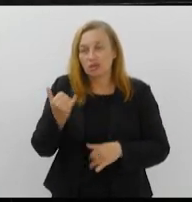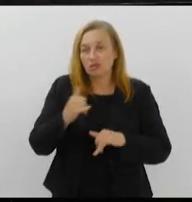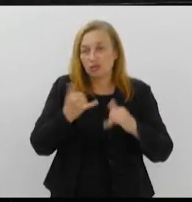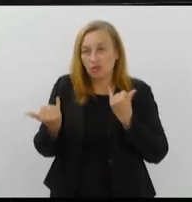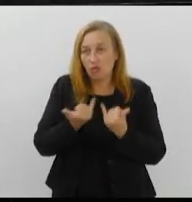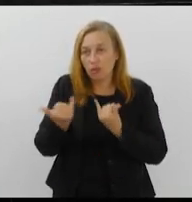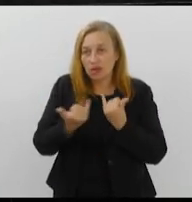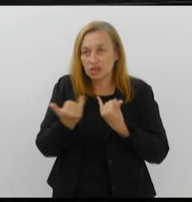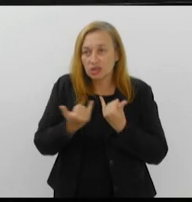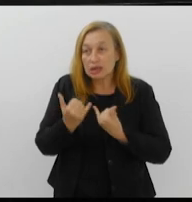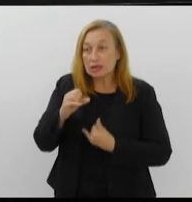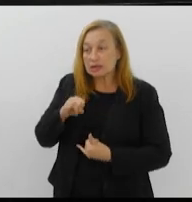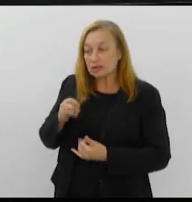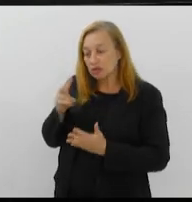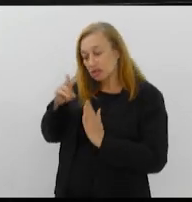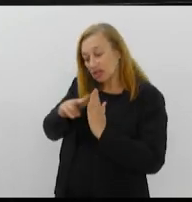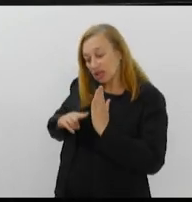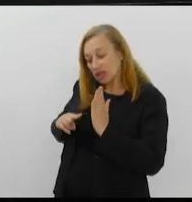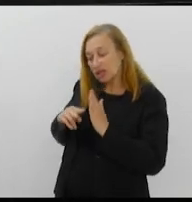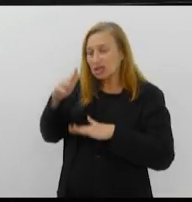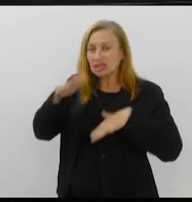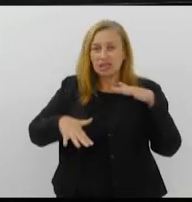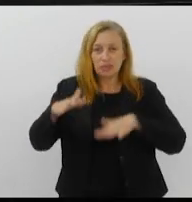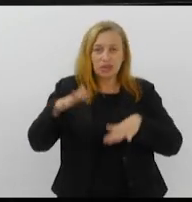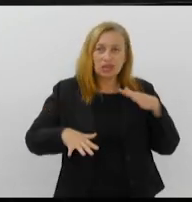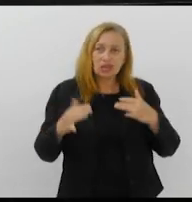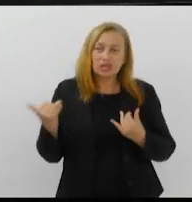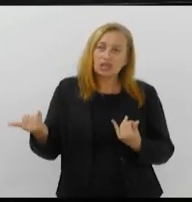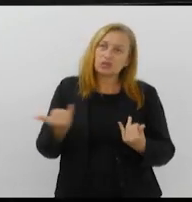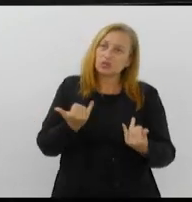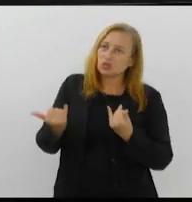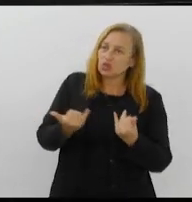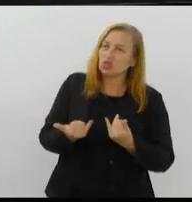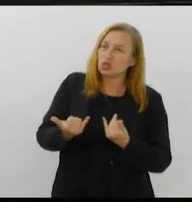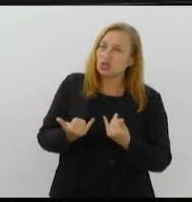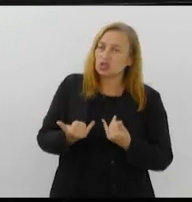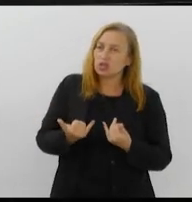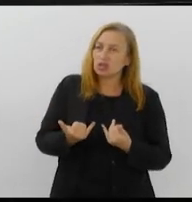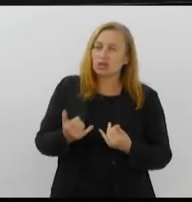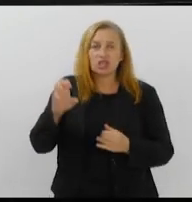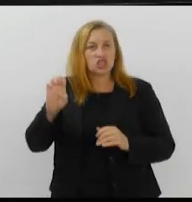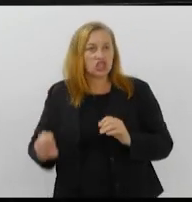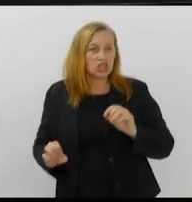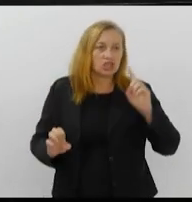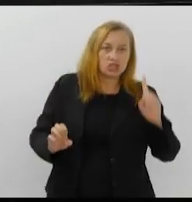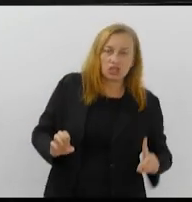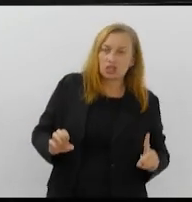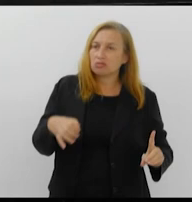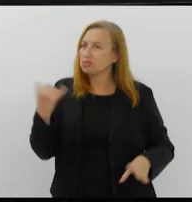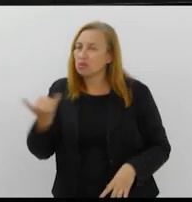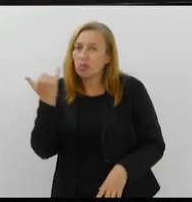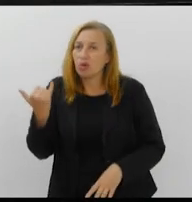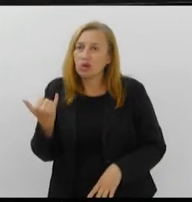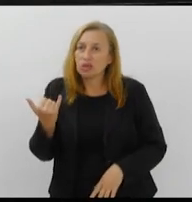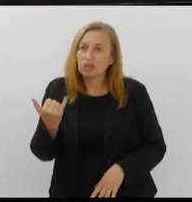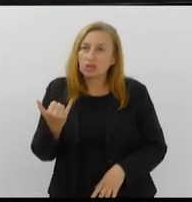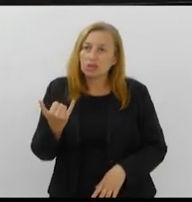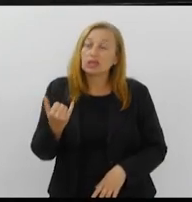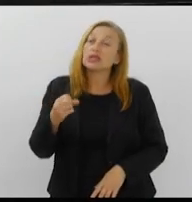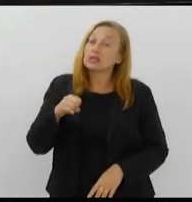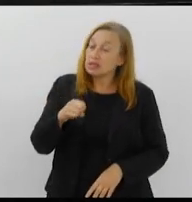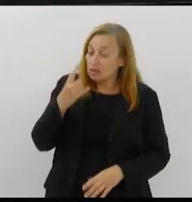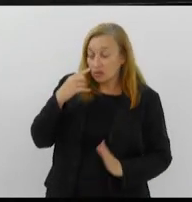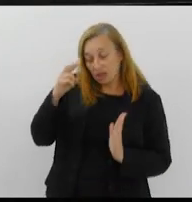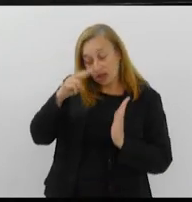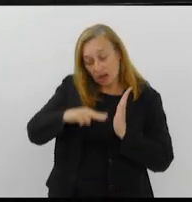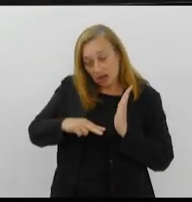se aquilo que eles leem, independente se a notícia veio do centro, da direita, da esquerda, não importa. Se aquilo que ele está